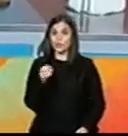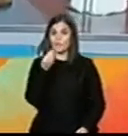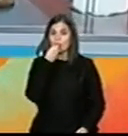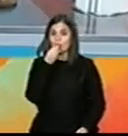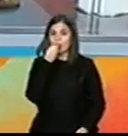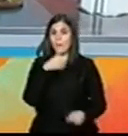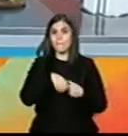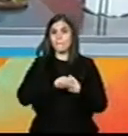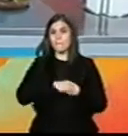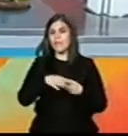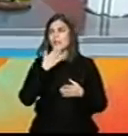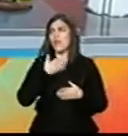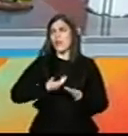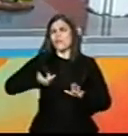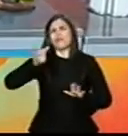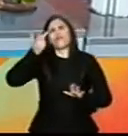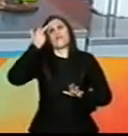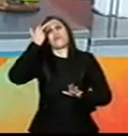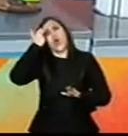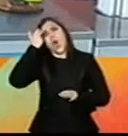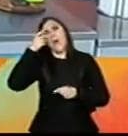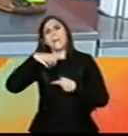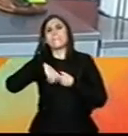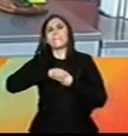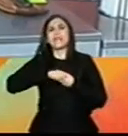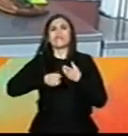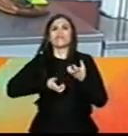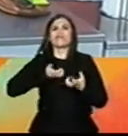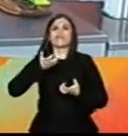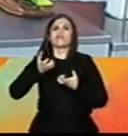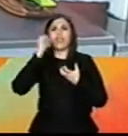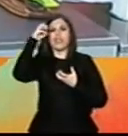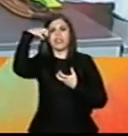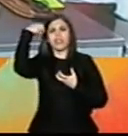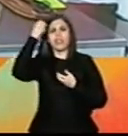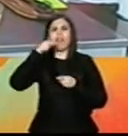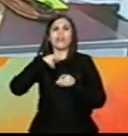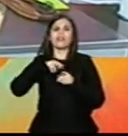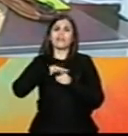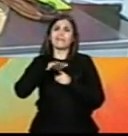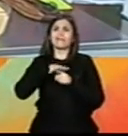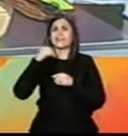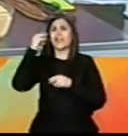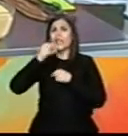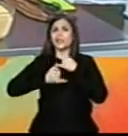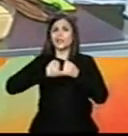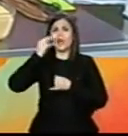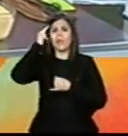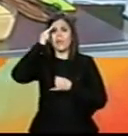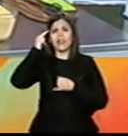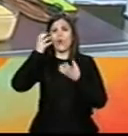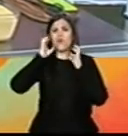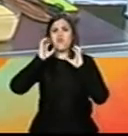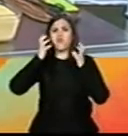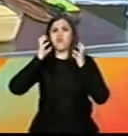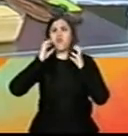em milho, tá? Lembraste-me logo o milho frito. Ai, meus que bom, que bom, que bom, que bom, que bom. Que bom, que bom. Engorda tanto,